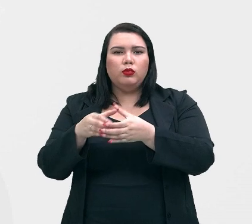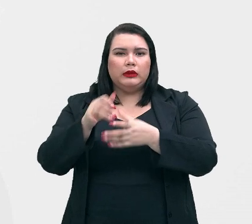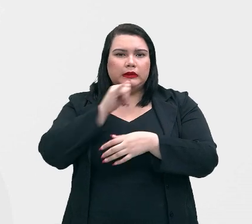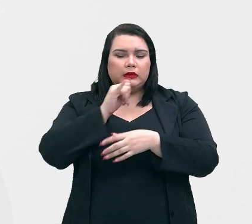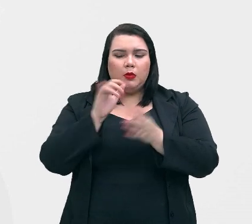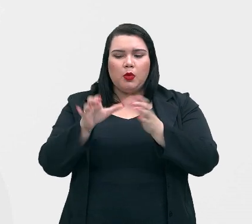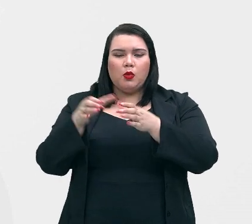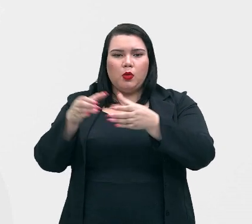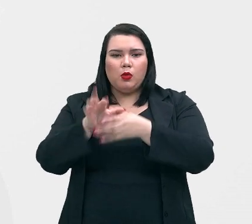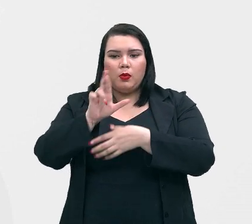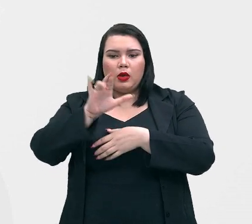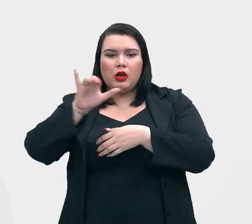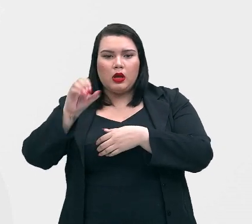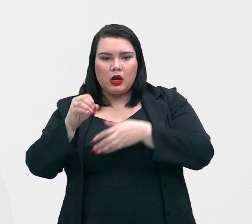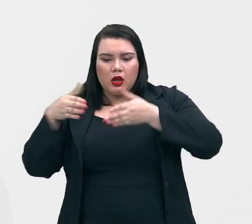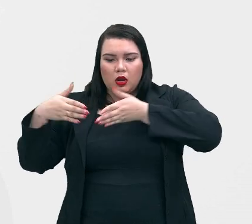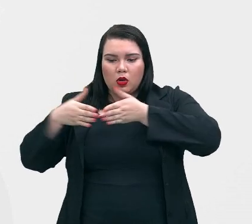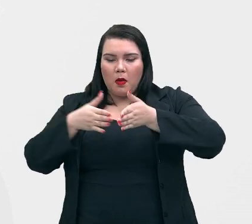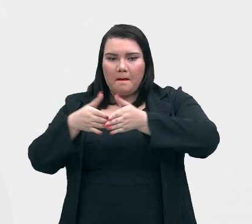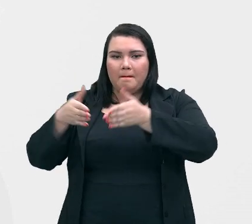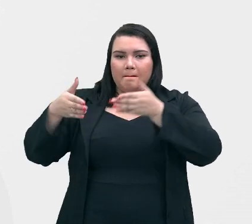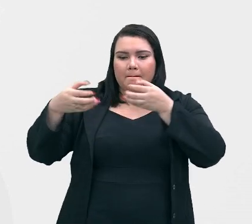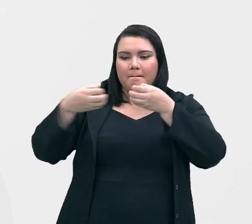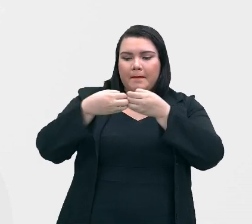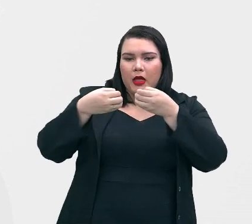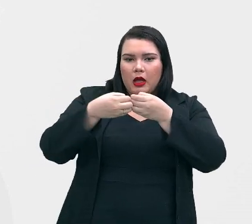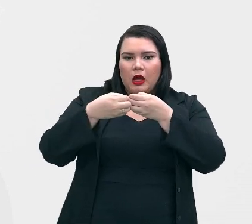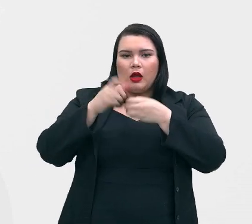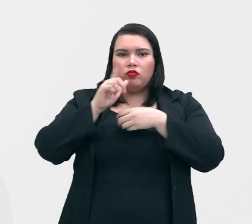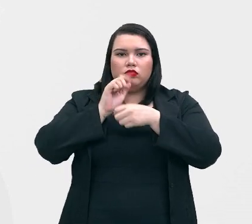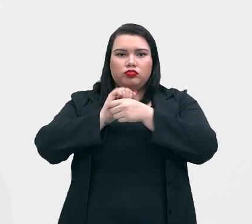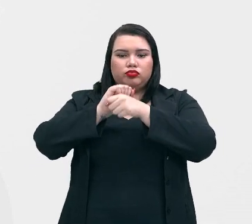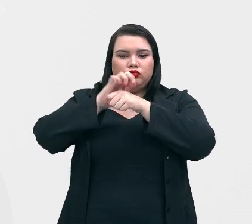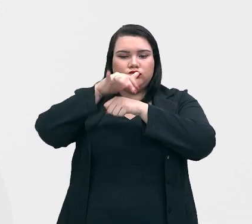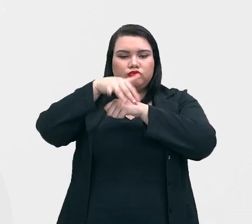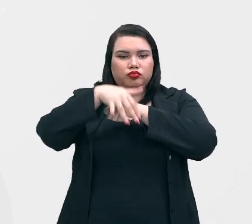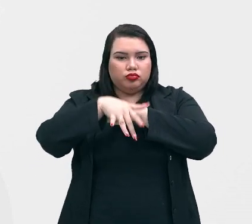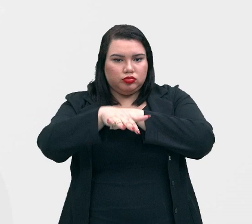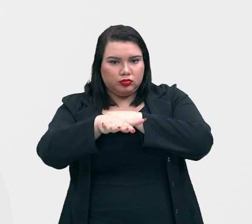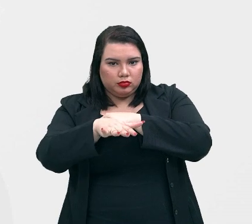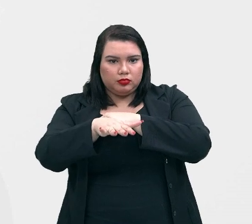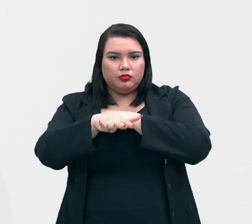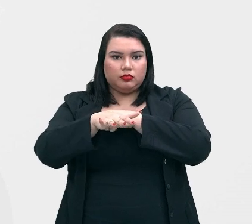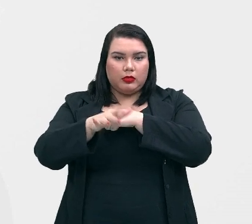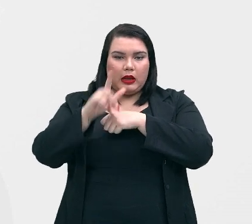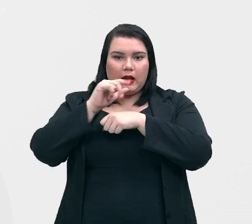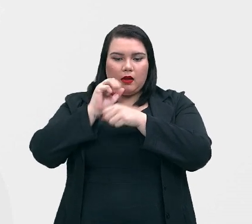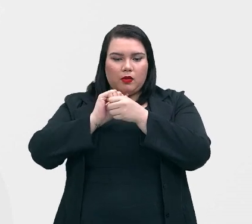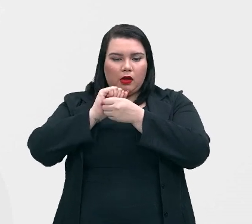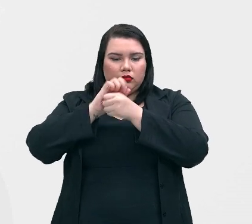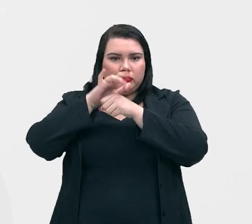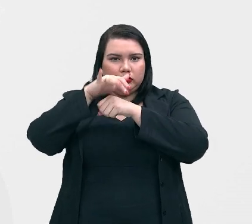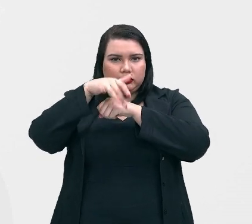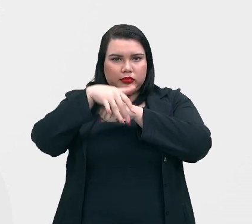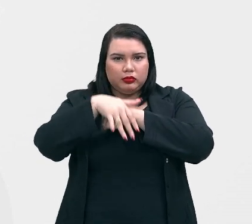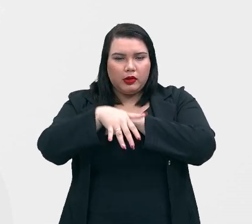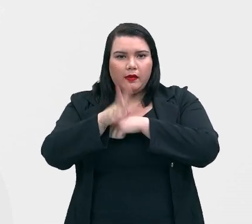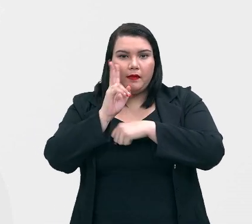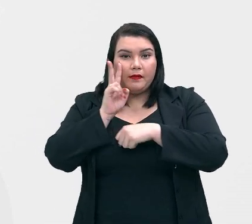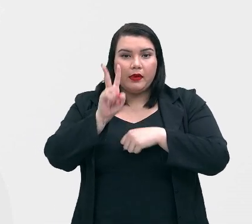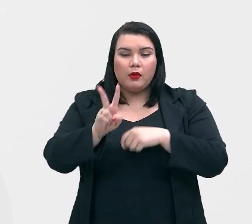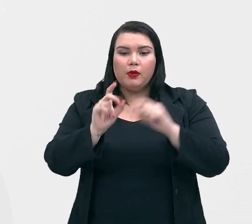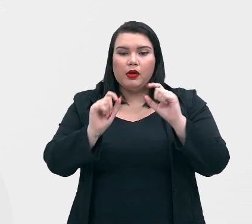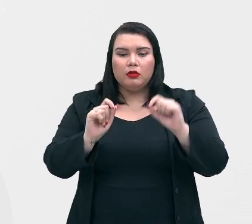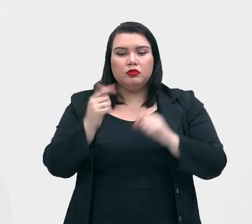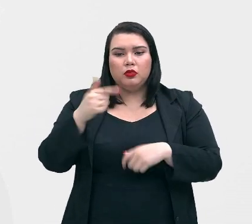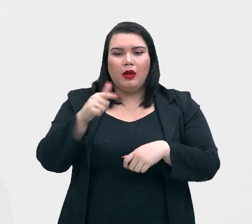da nascente, tá? Com uma baixa vazão de água. Aí na área do nascente, normalmente a gente observa de um rio, não